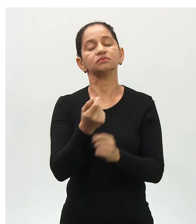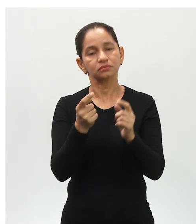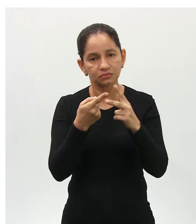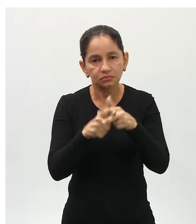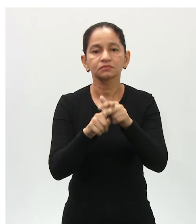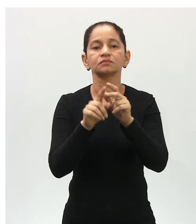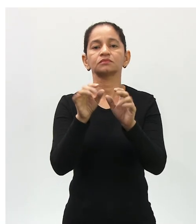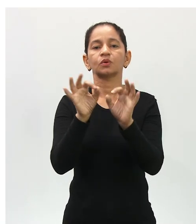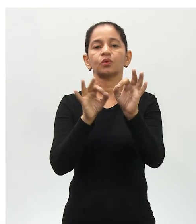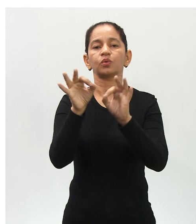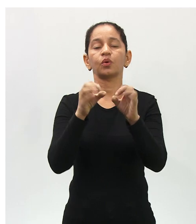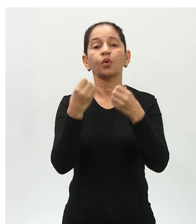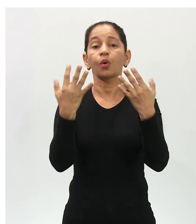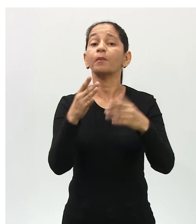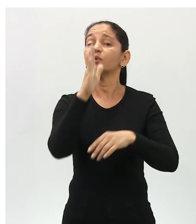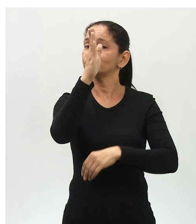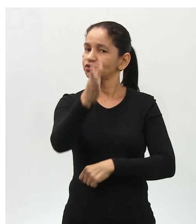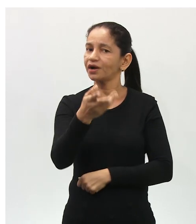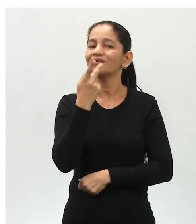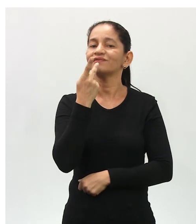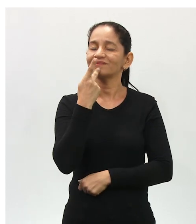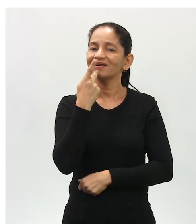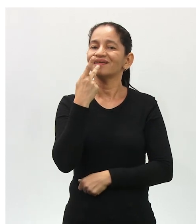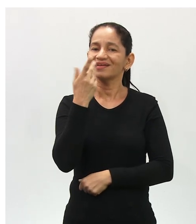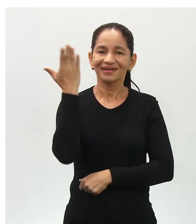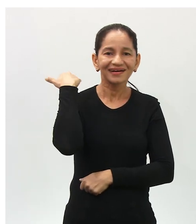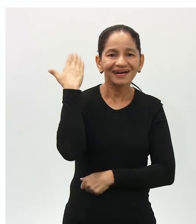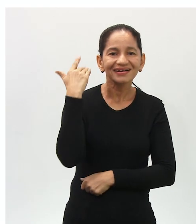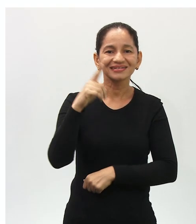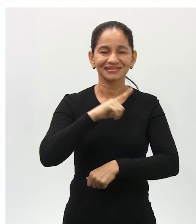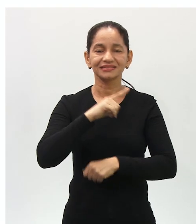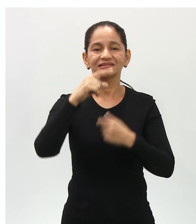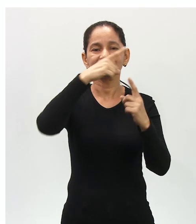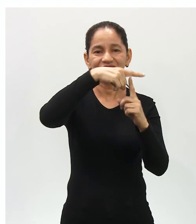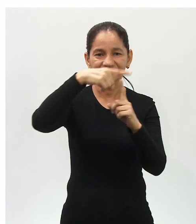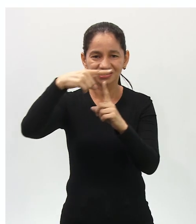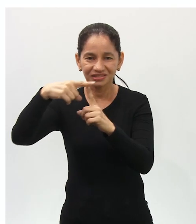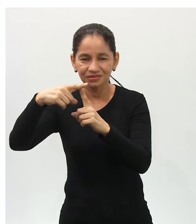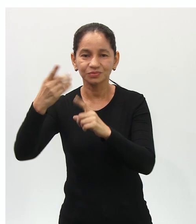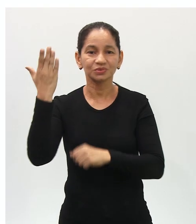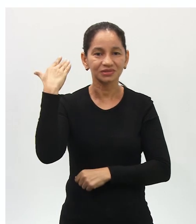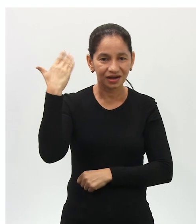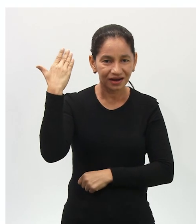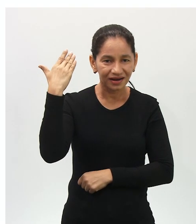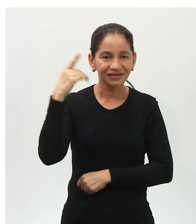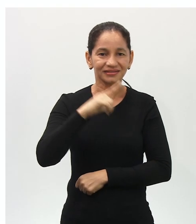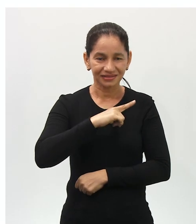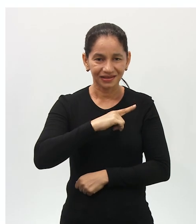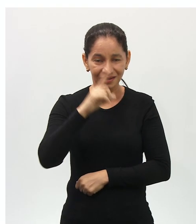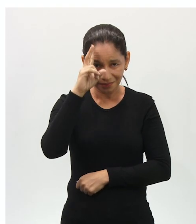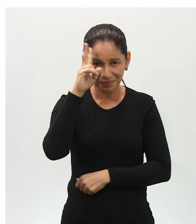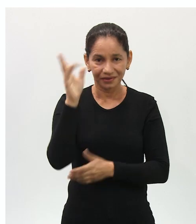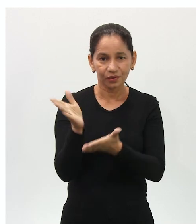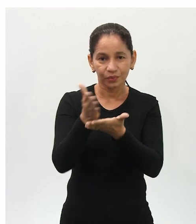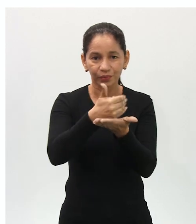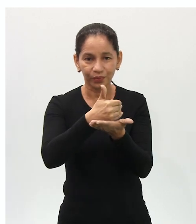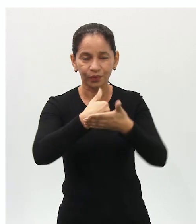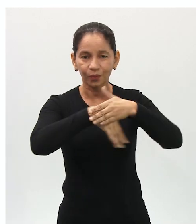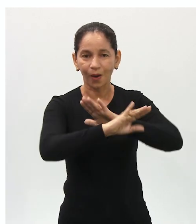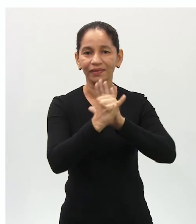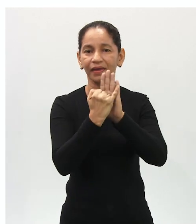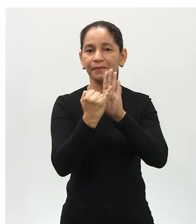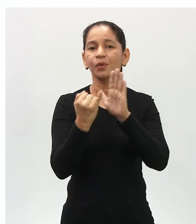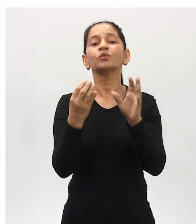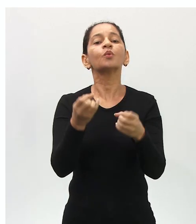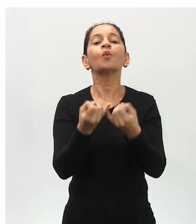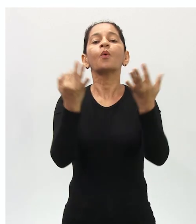Lei Orçamentária Anual, eu já até falei sobre, quando eu estava explicando para vocês a classificação orçamentária, né? Lá na Receita, então, quanto à esfera,